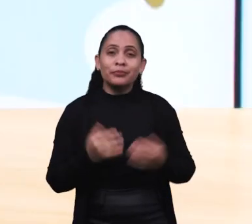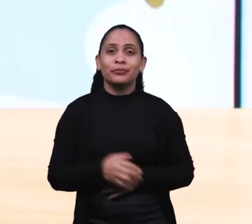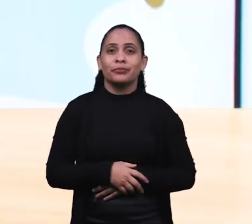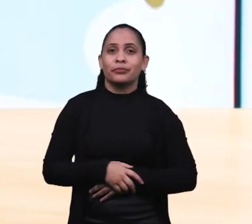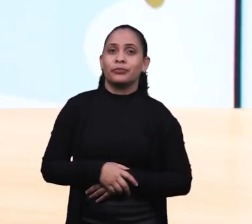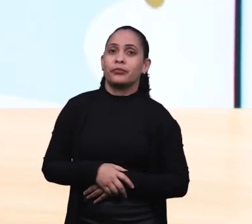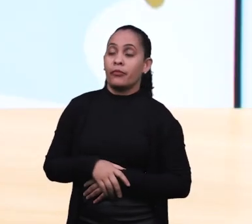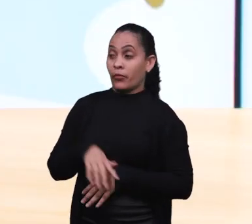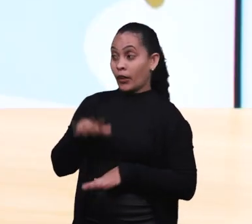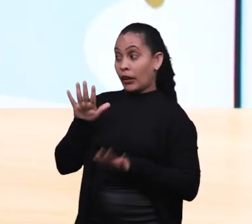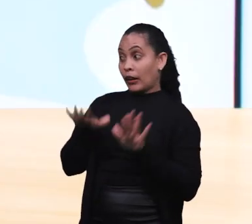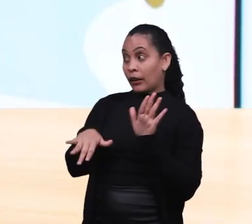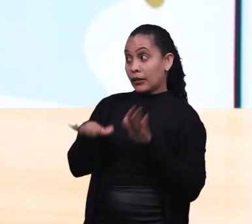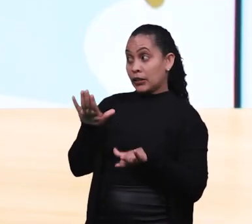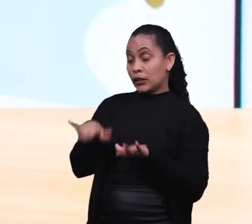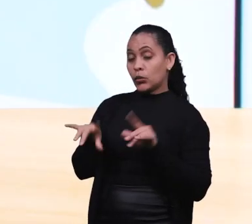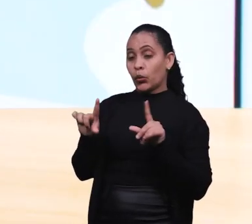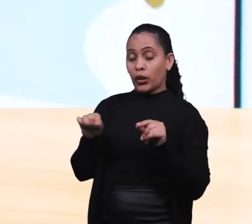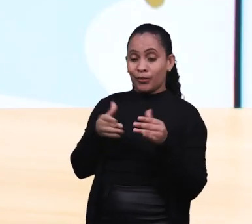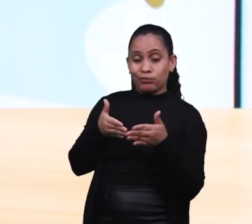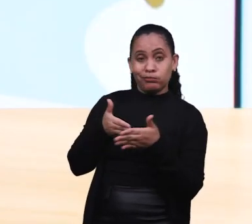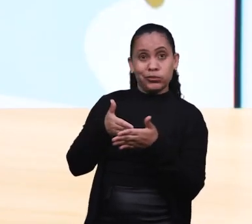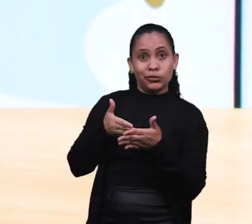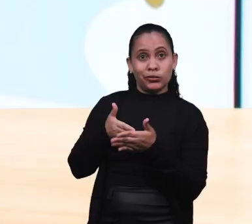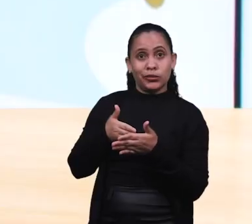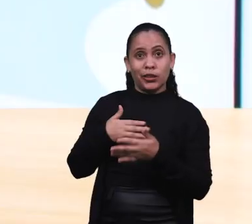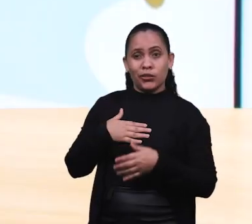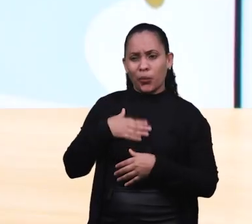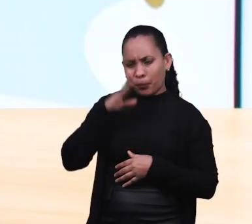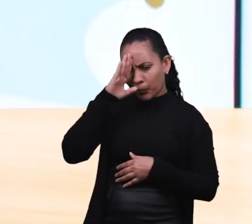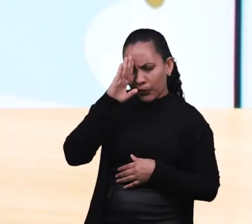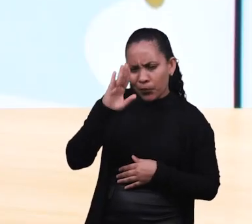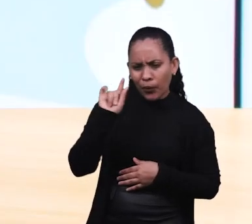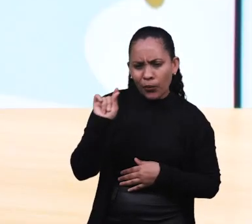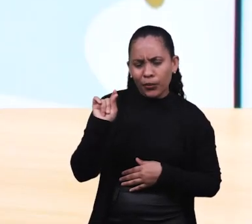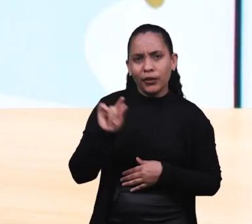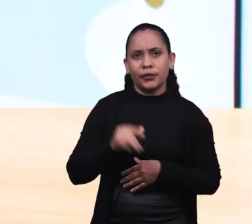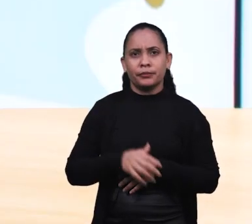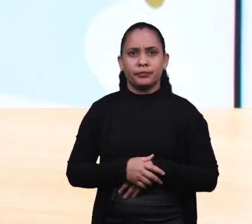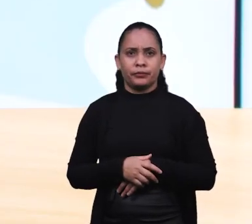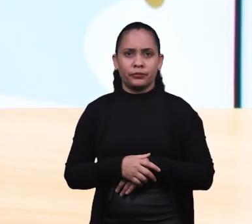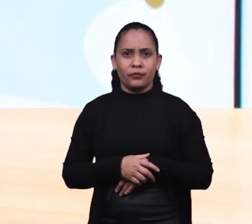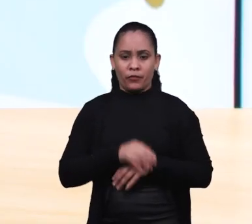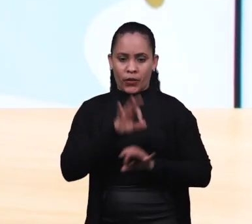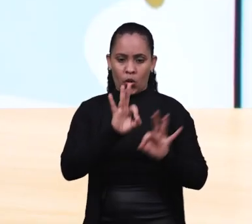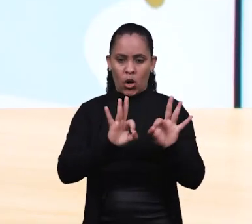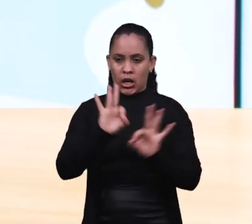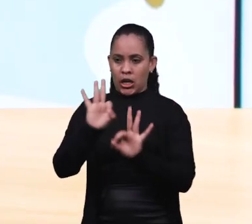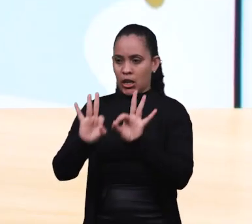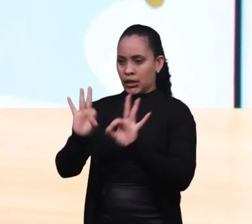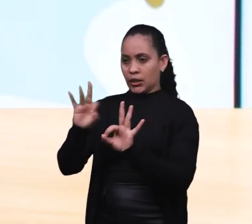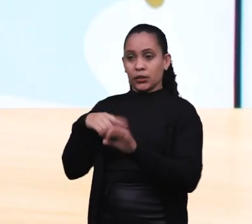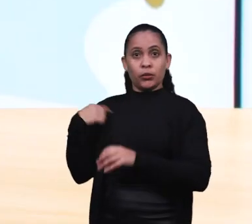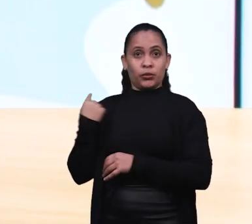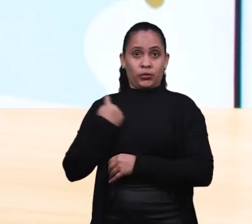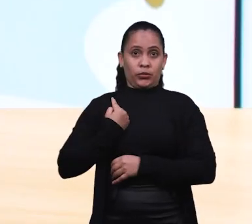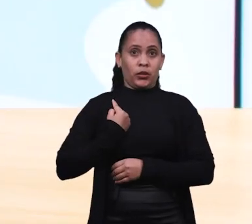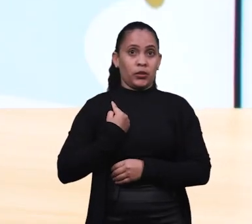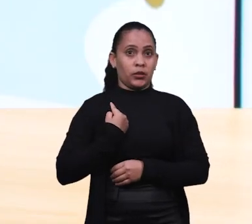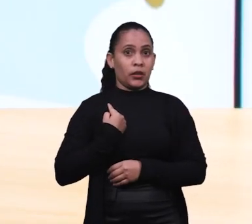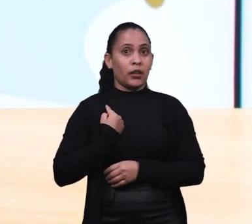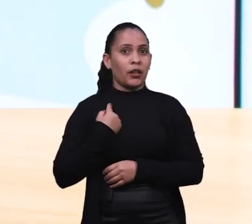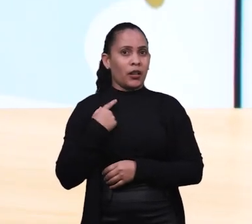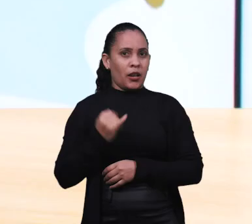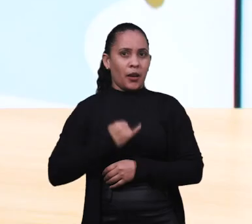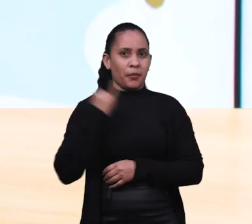Às vezes o principal obstáculo é Falta de organização, principalmente nossa. É